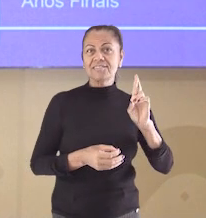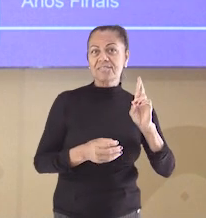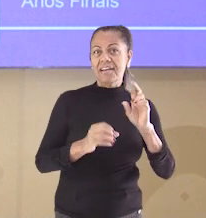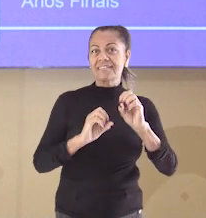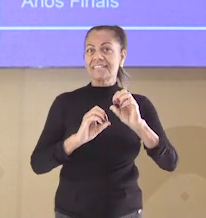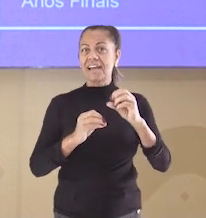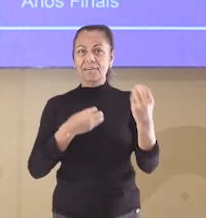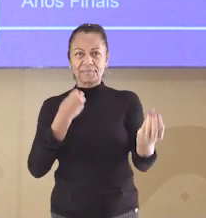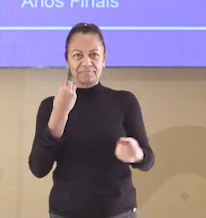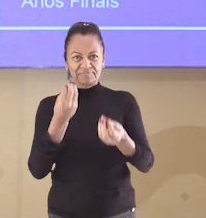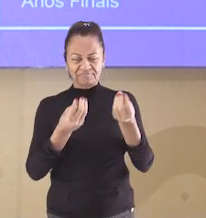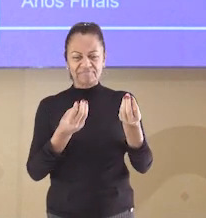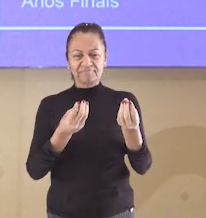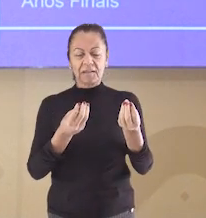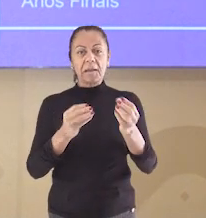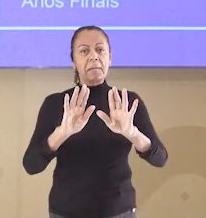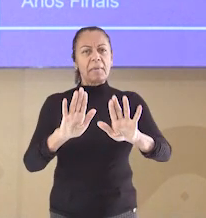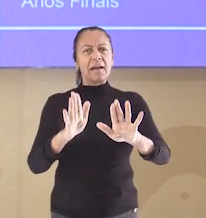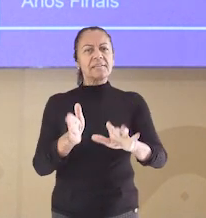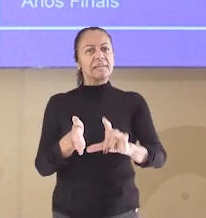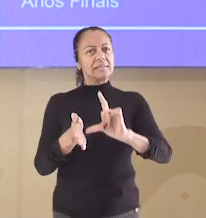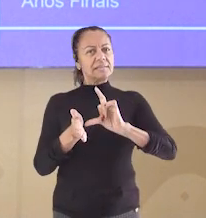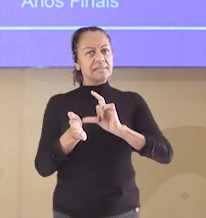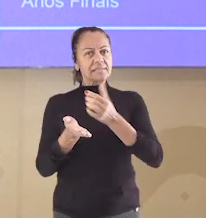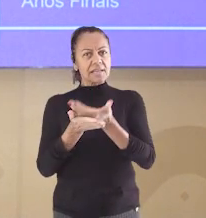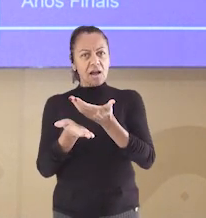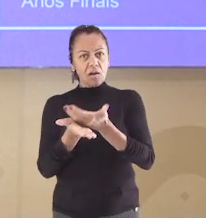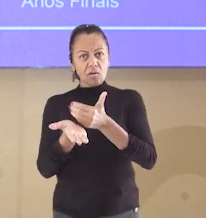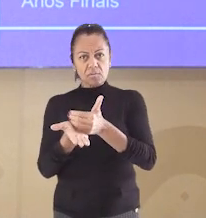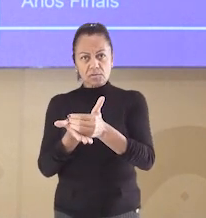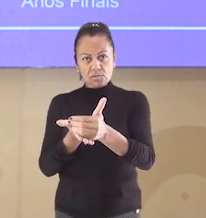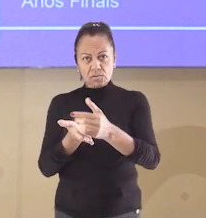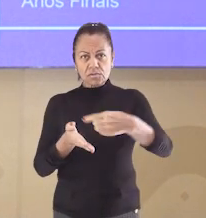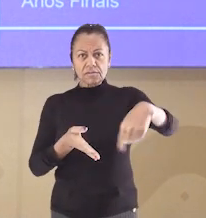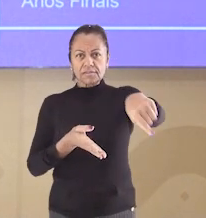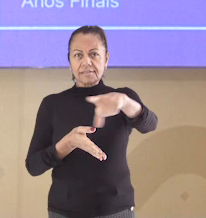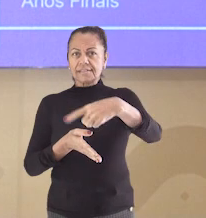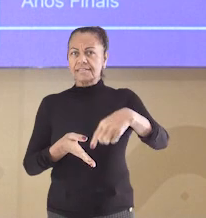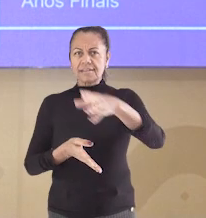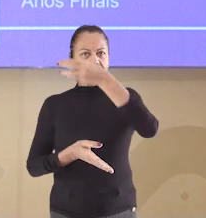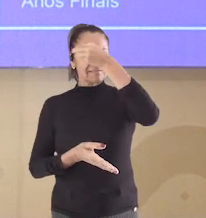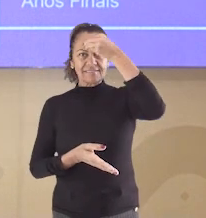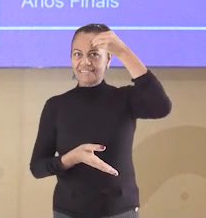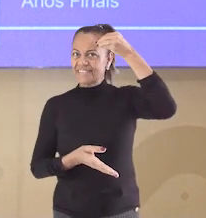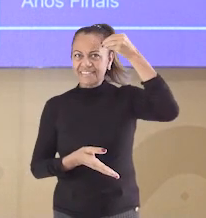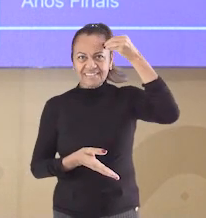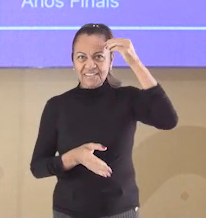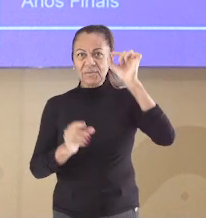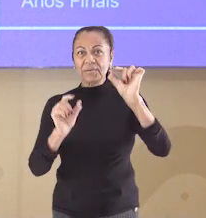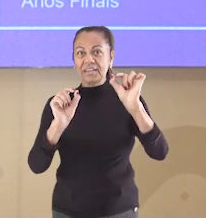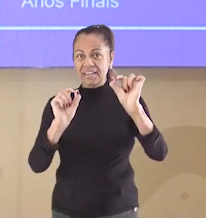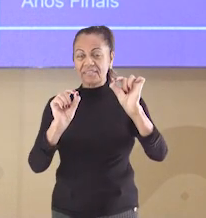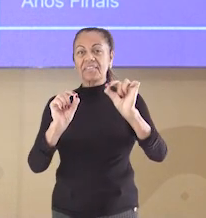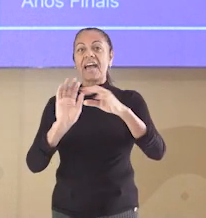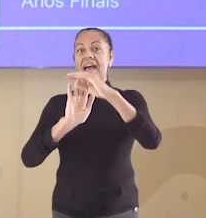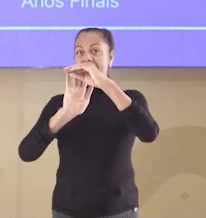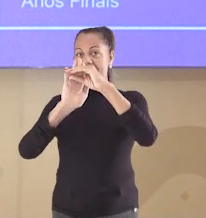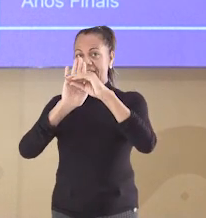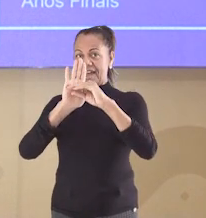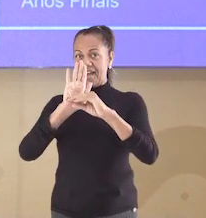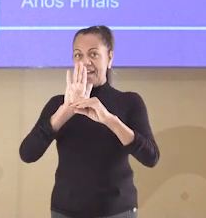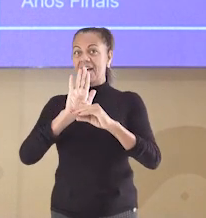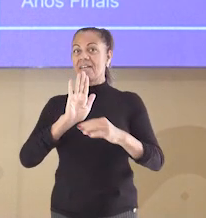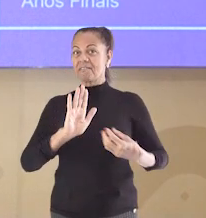Antes de iniciar a nossa aula, você não pode esquecer de registrar a sua presença usando esse QR Code que